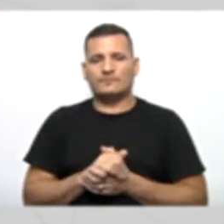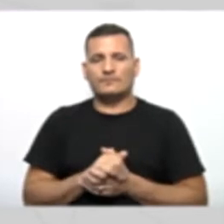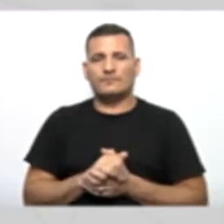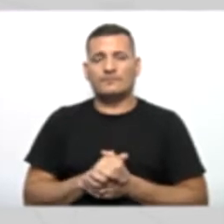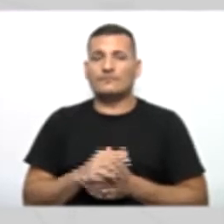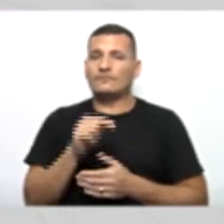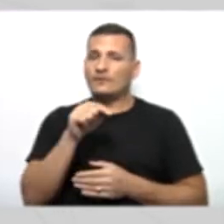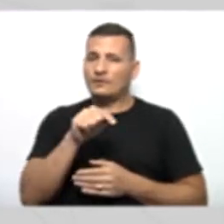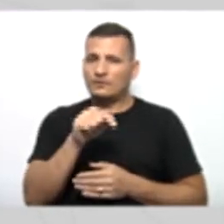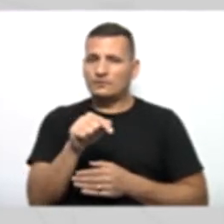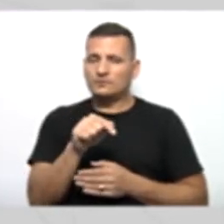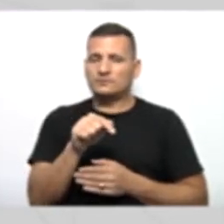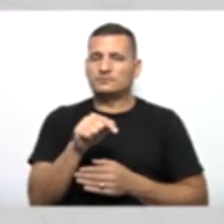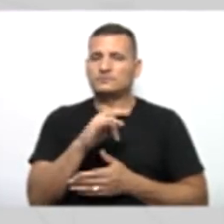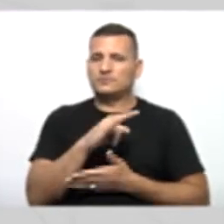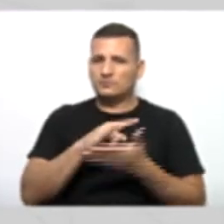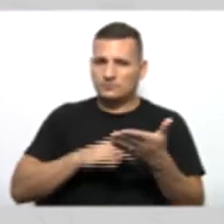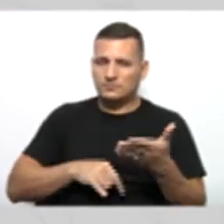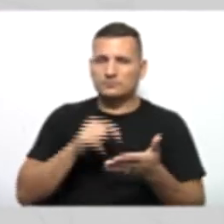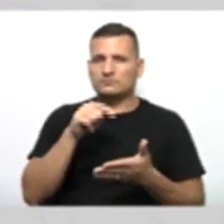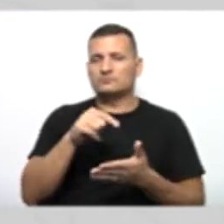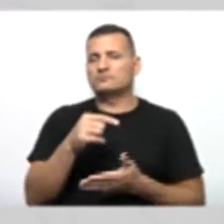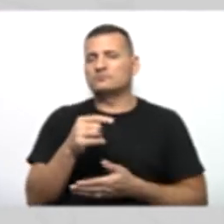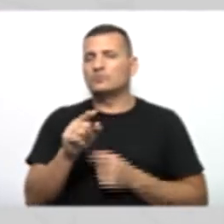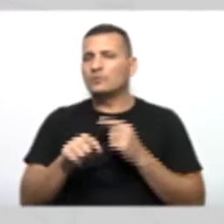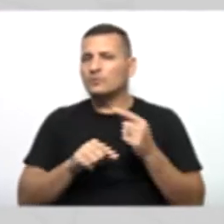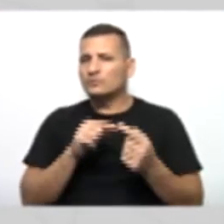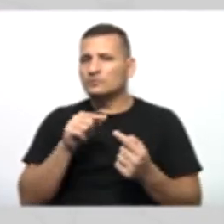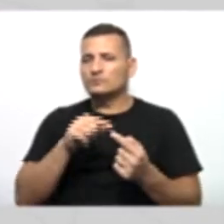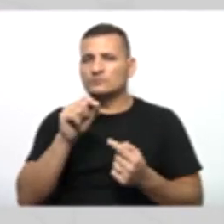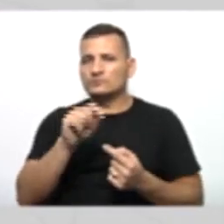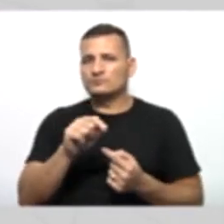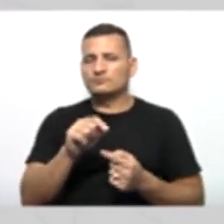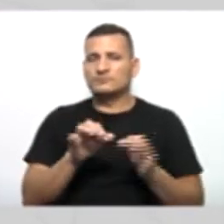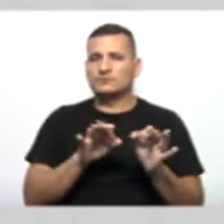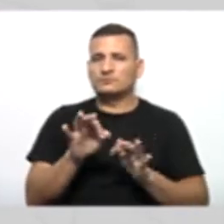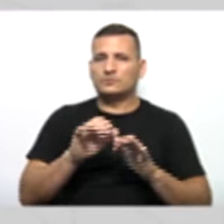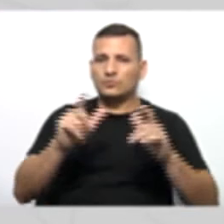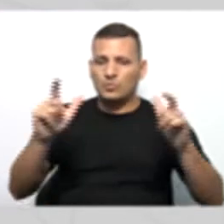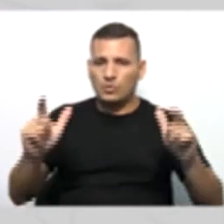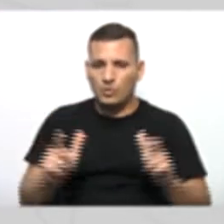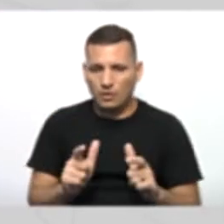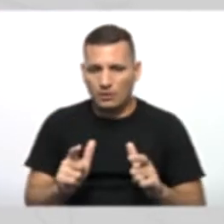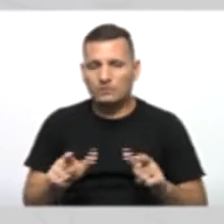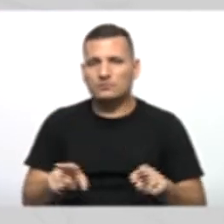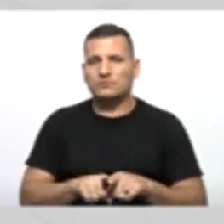Esse instrumento de planejamento, ele procura fazer esse planejamento local e global.